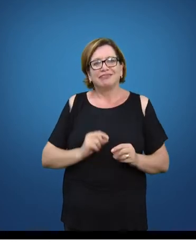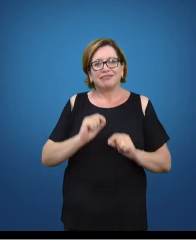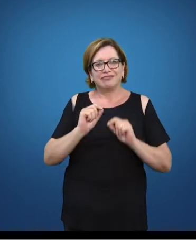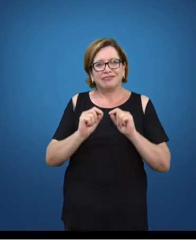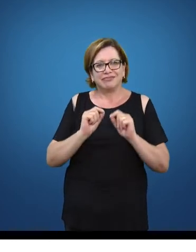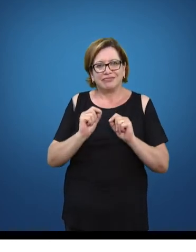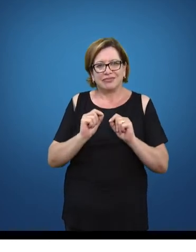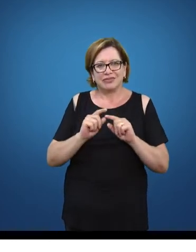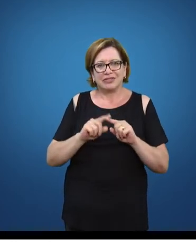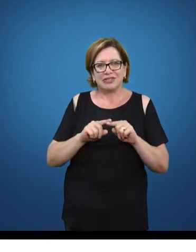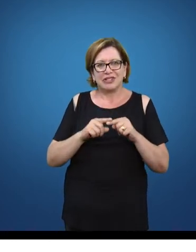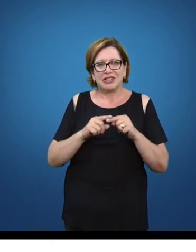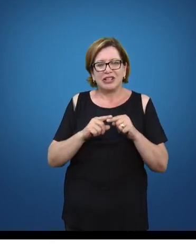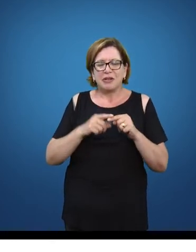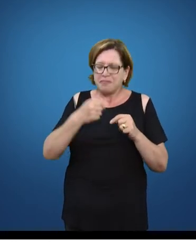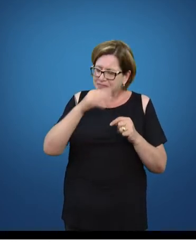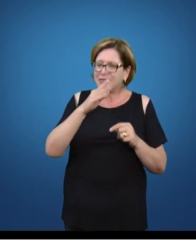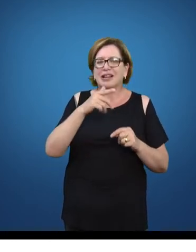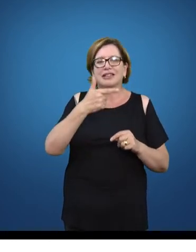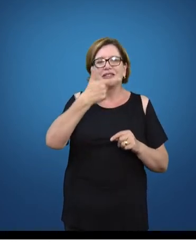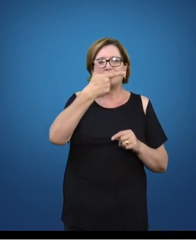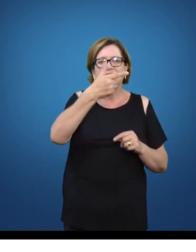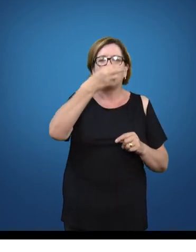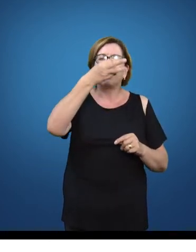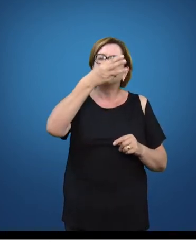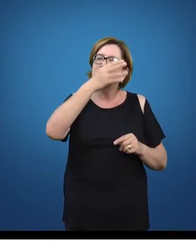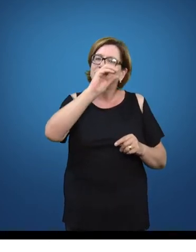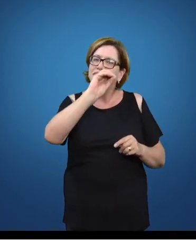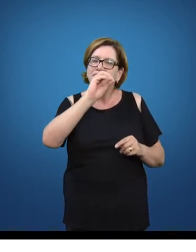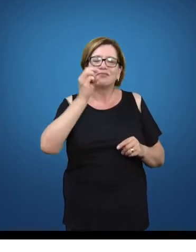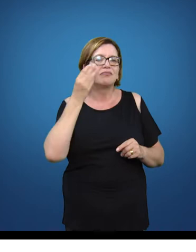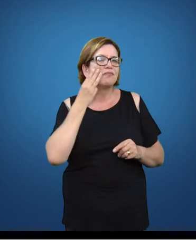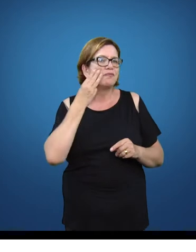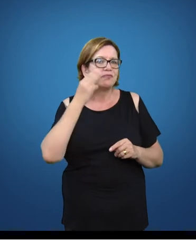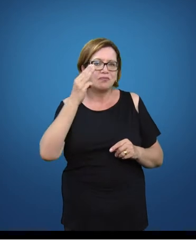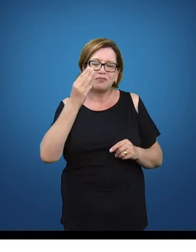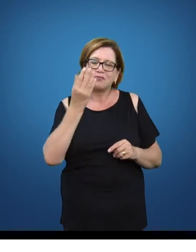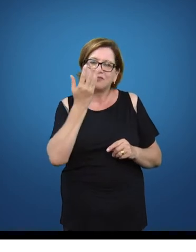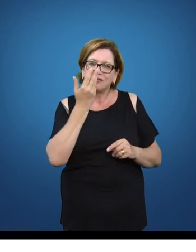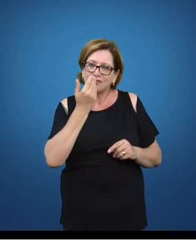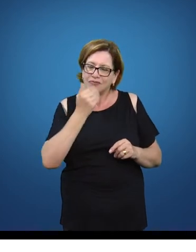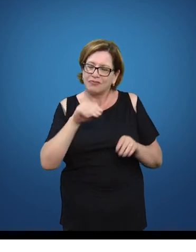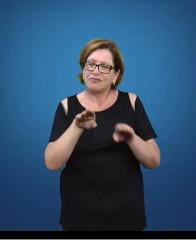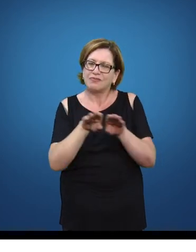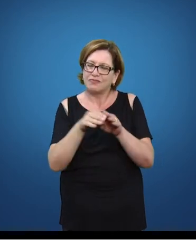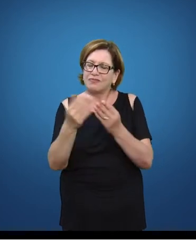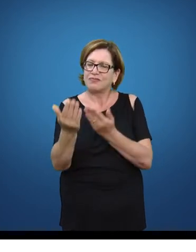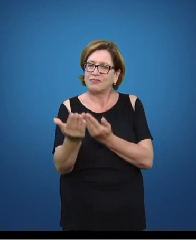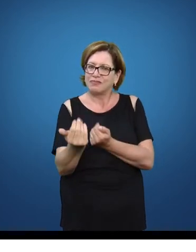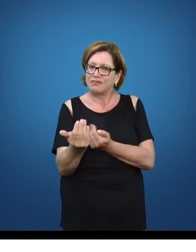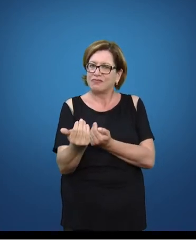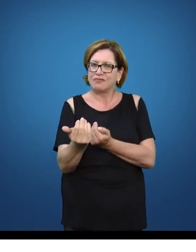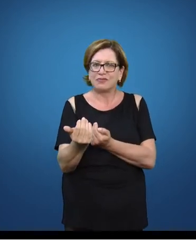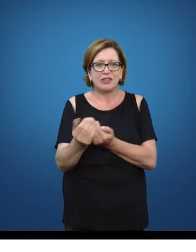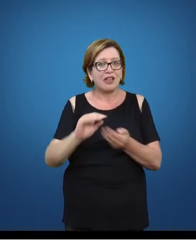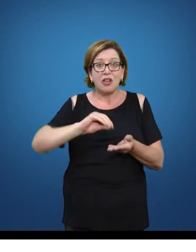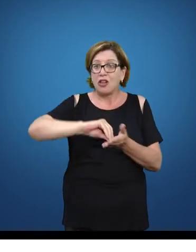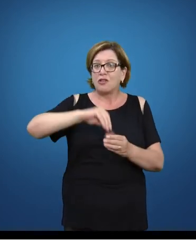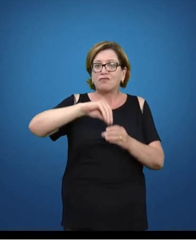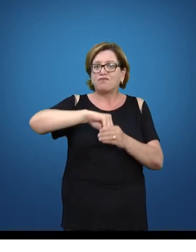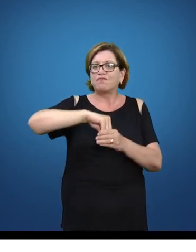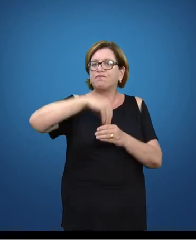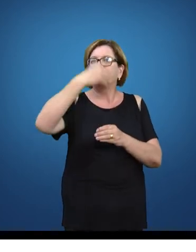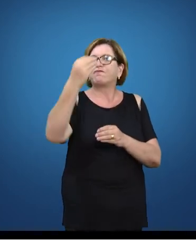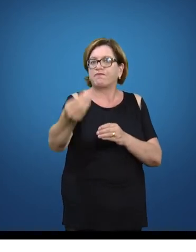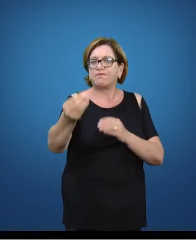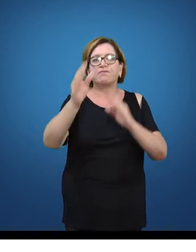então mais de 230 milhões de crianças e adolescentes e jovens estão foras